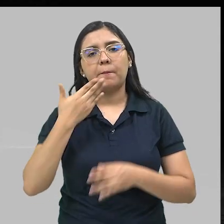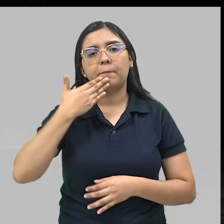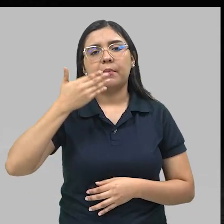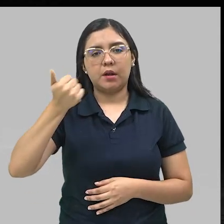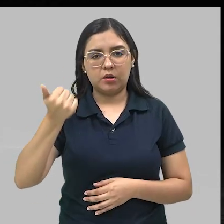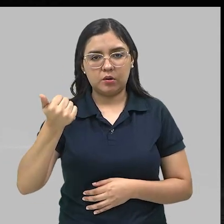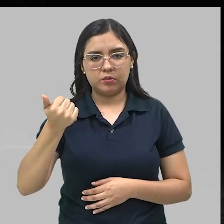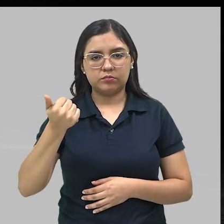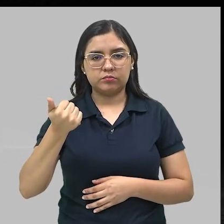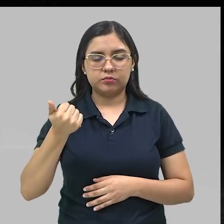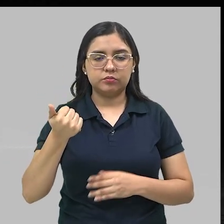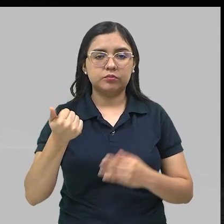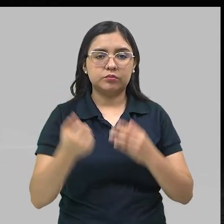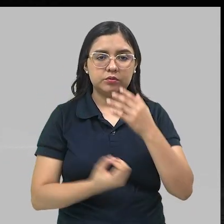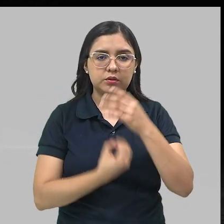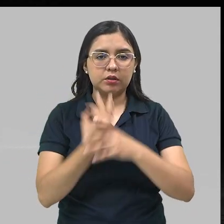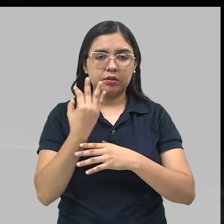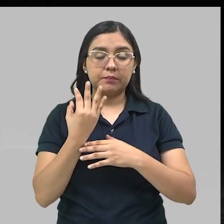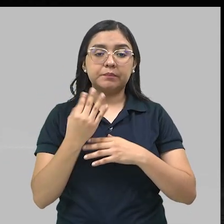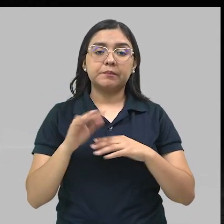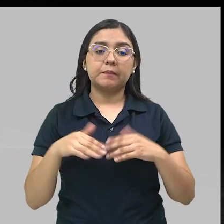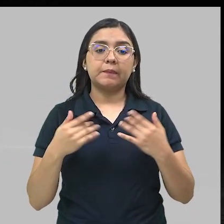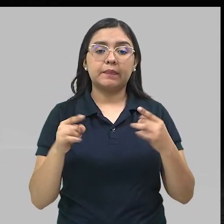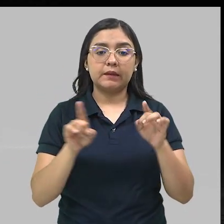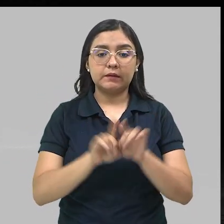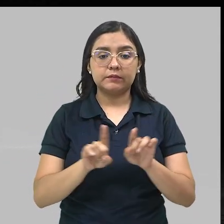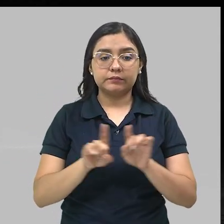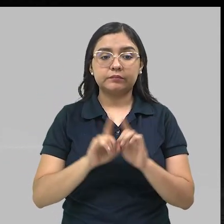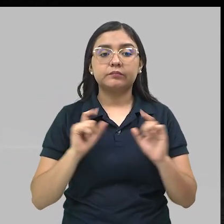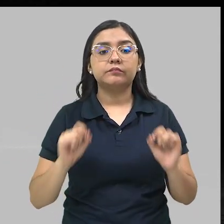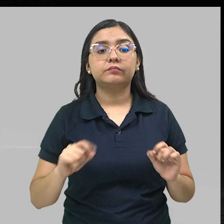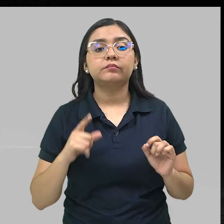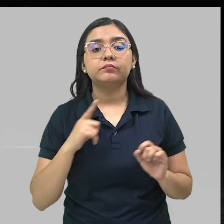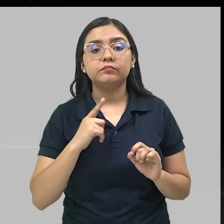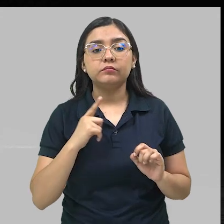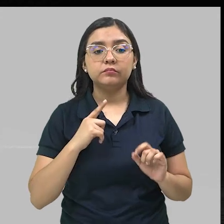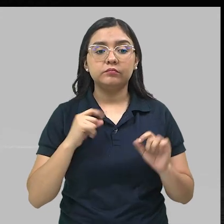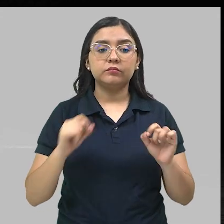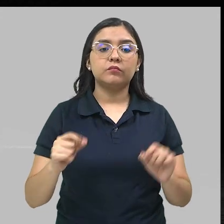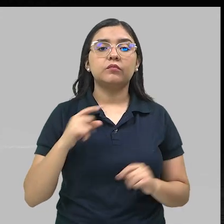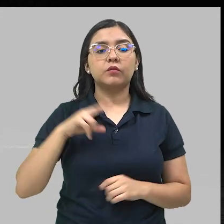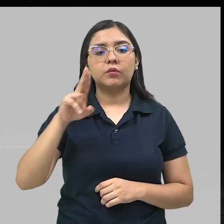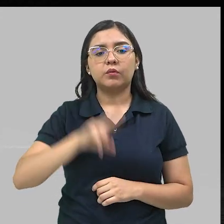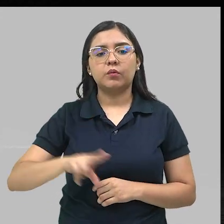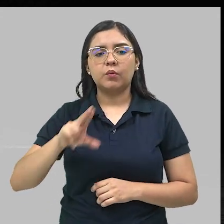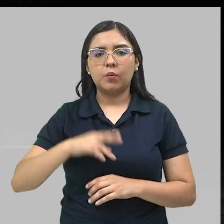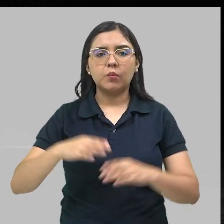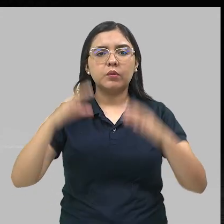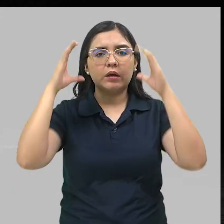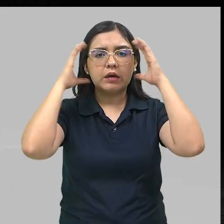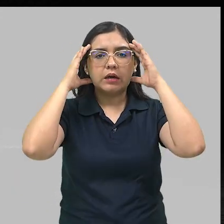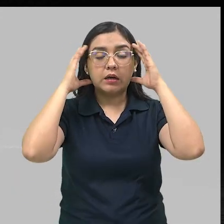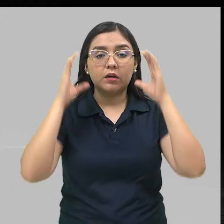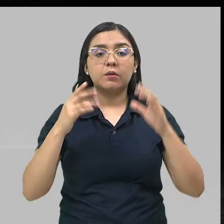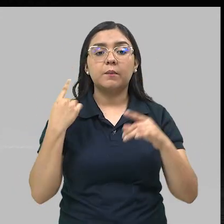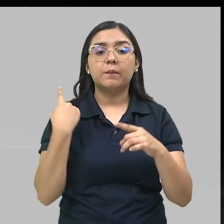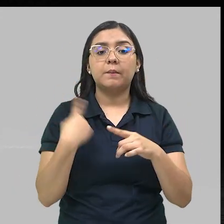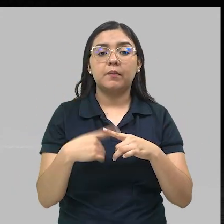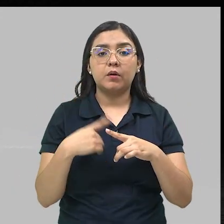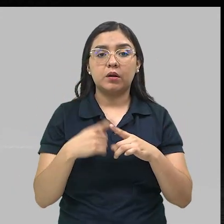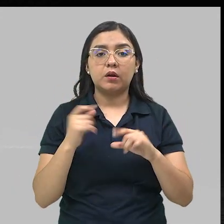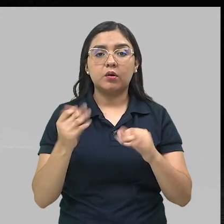esse processo criativo. E no outro lado, um ícone segurando um crânio. Por quê? É o estudo